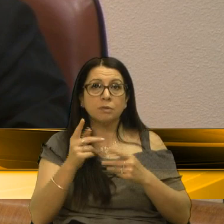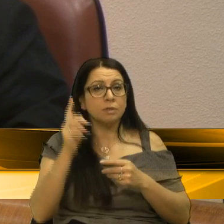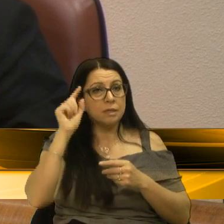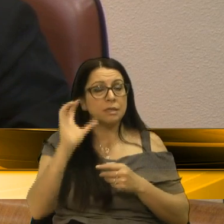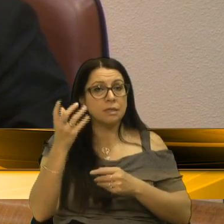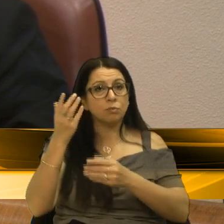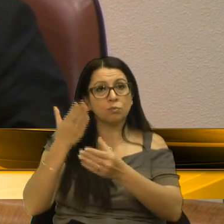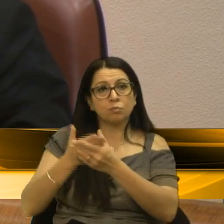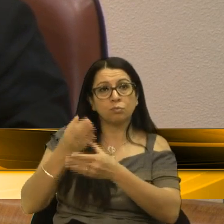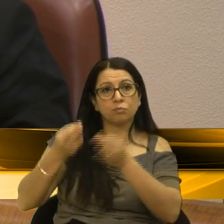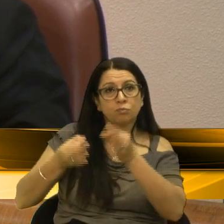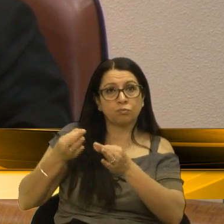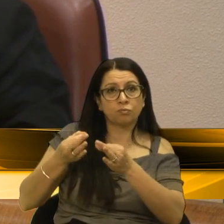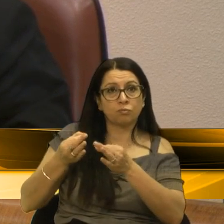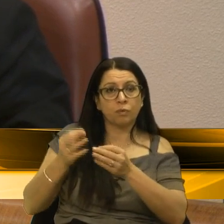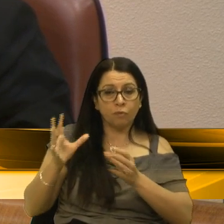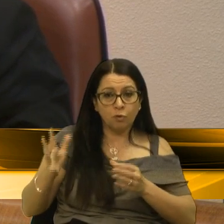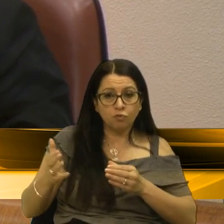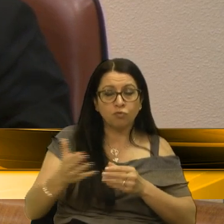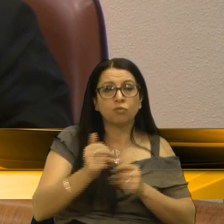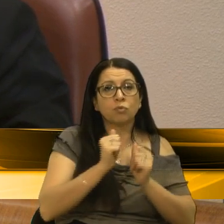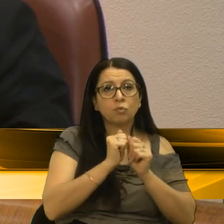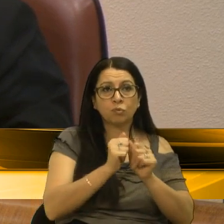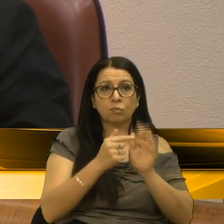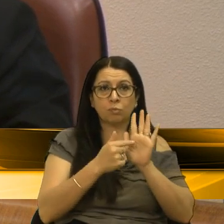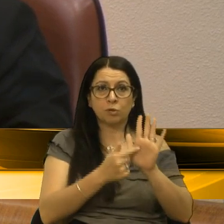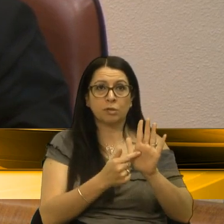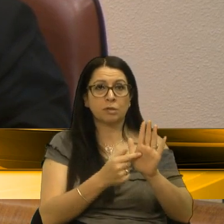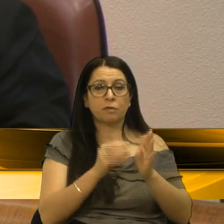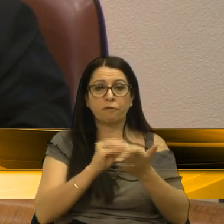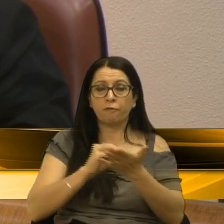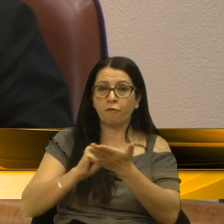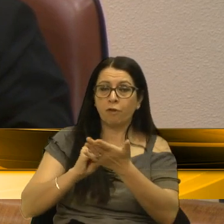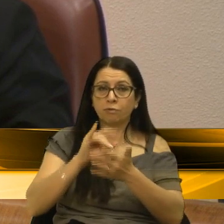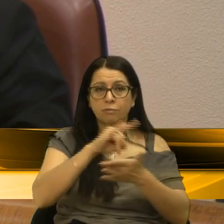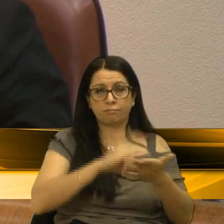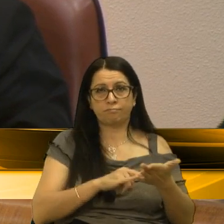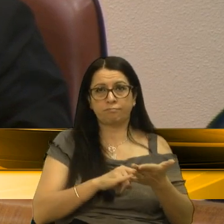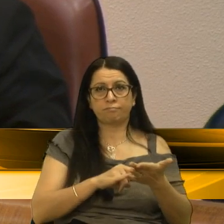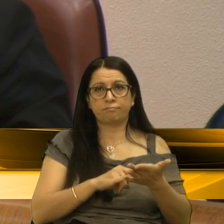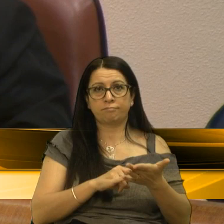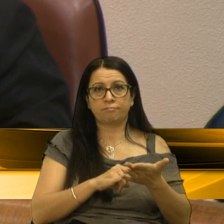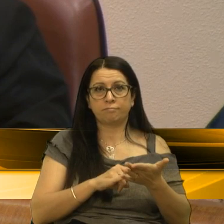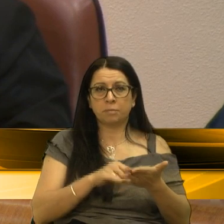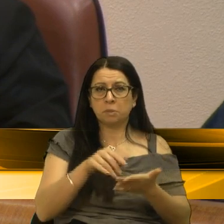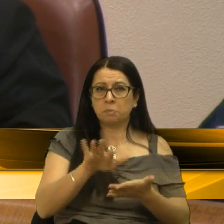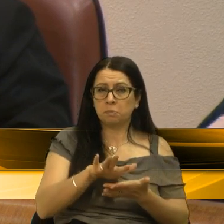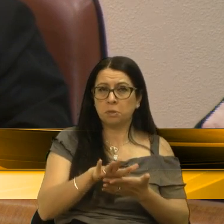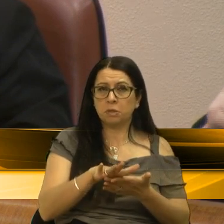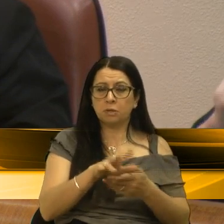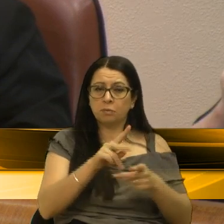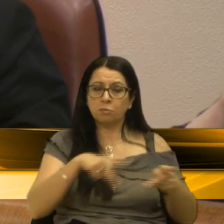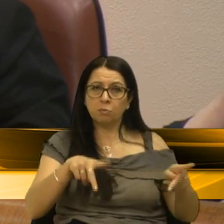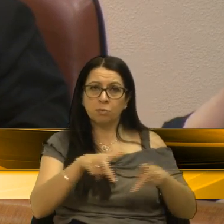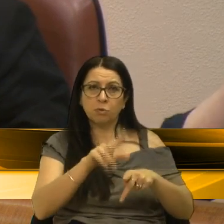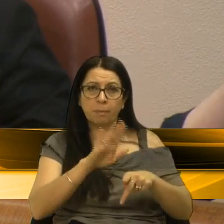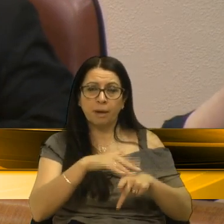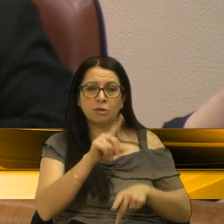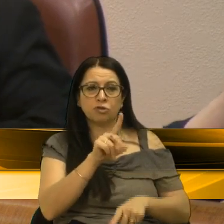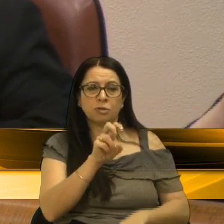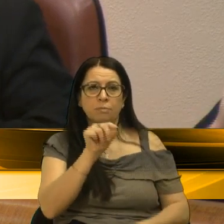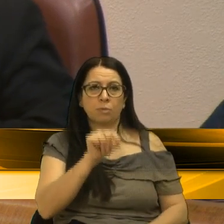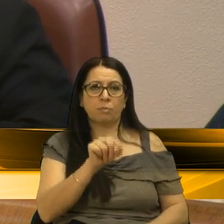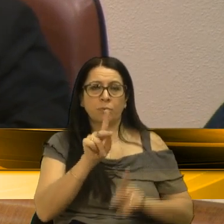judicial. Posteriormente, foi juntada e informando a ausência de tal documento, embora a média de público tenha ultrapassado 15 mil pessoas.